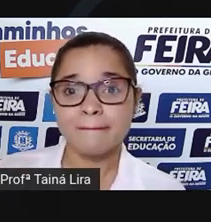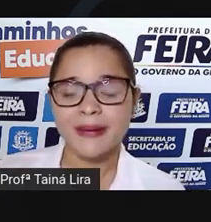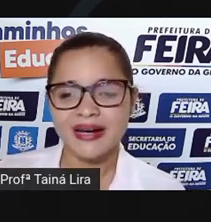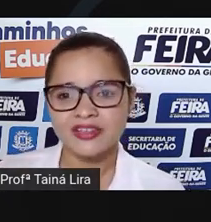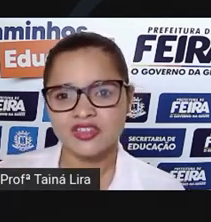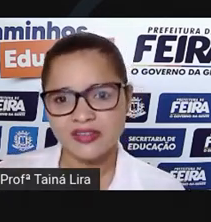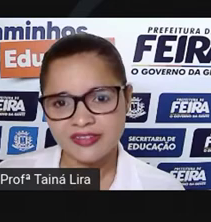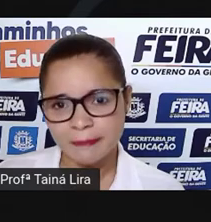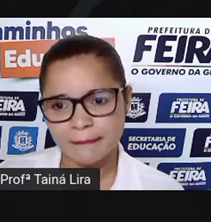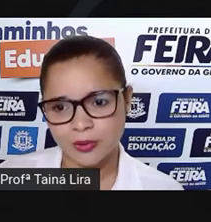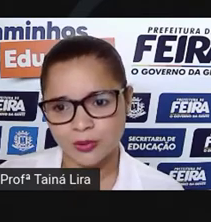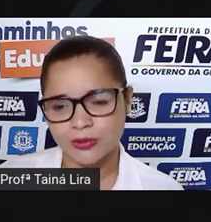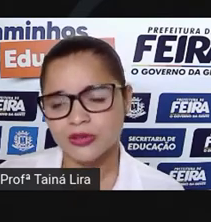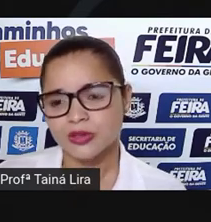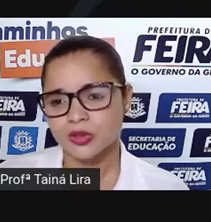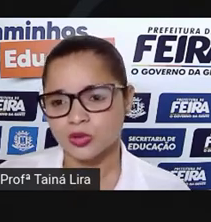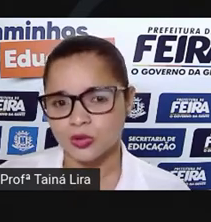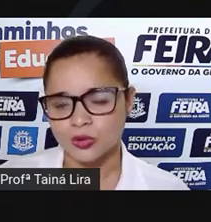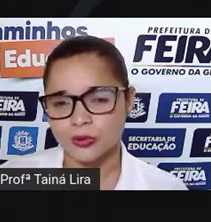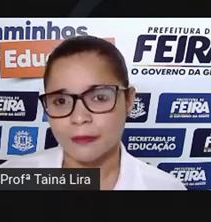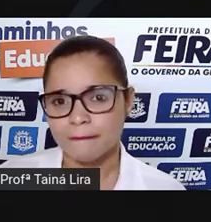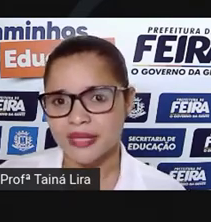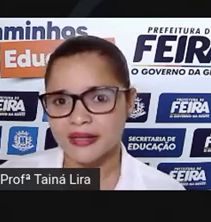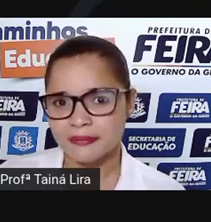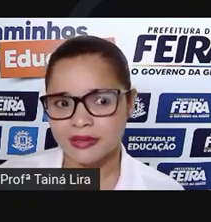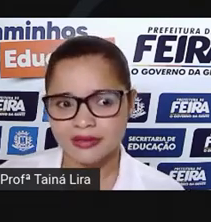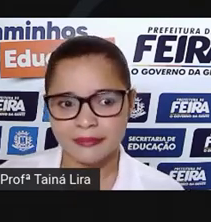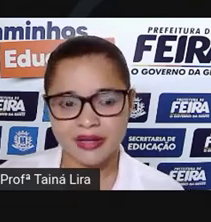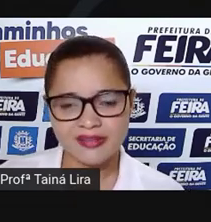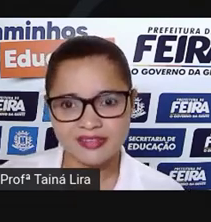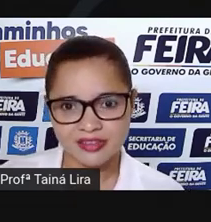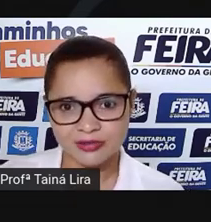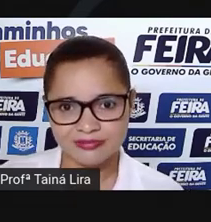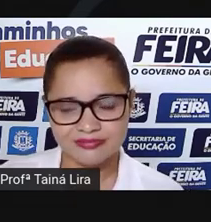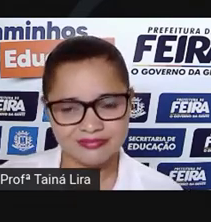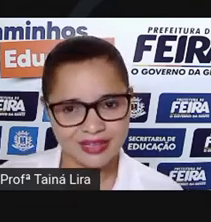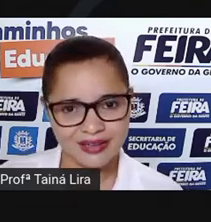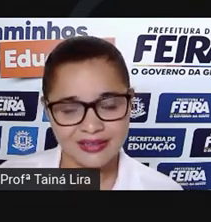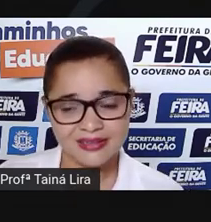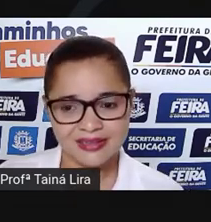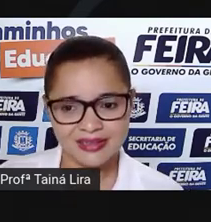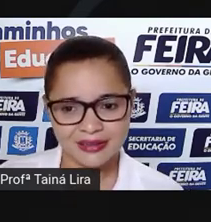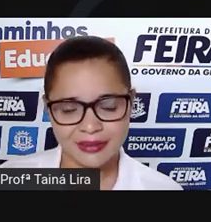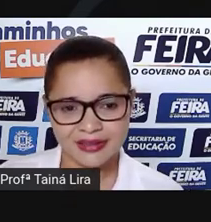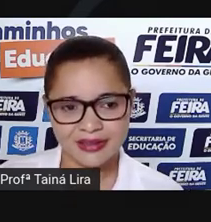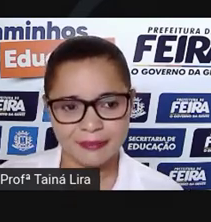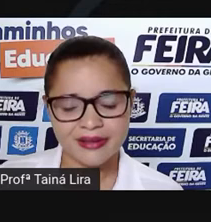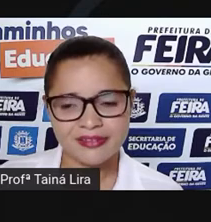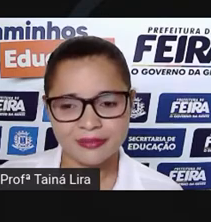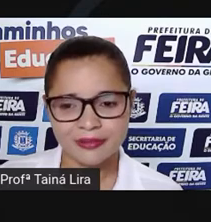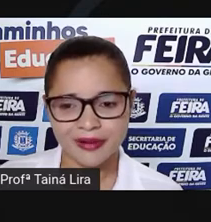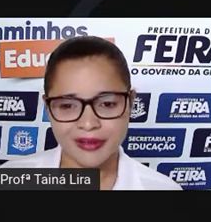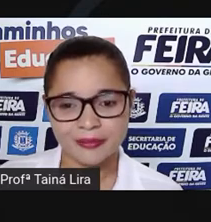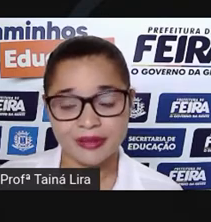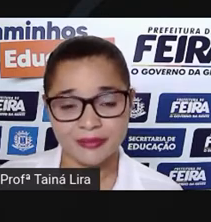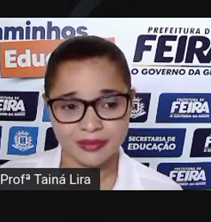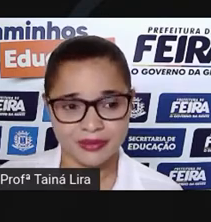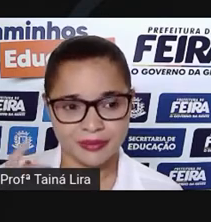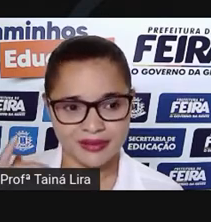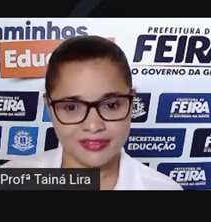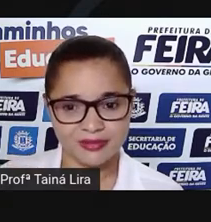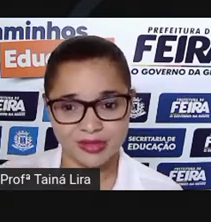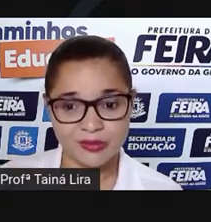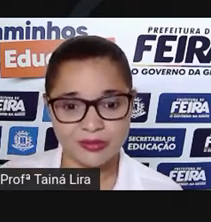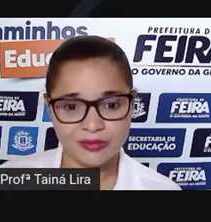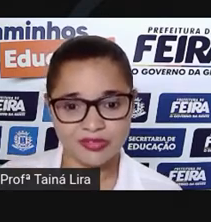e ele participou do Big Brother Brasil tá que lembra aquele participou aí